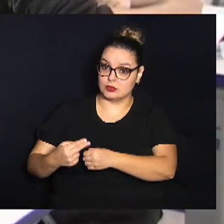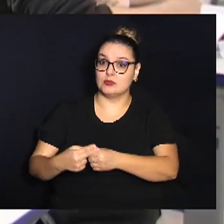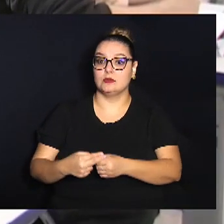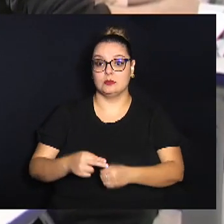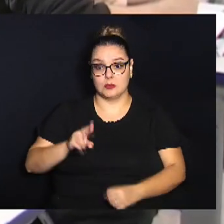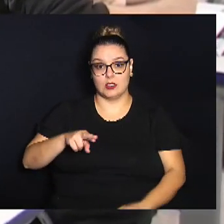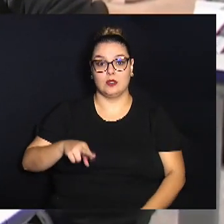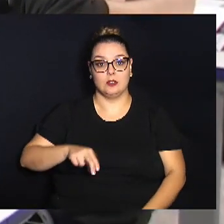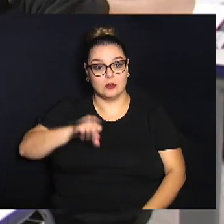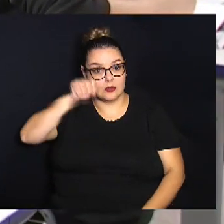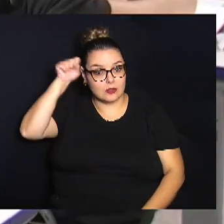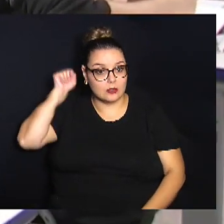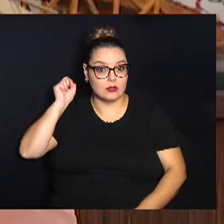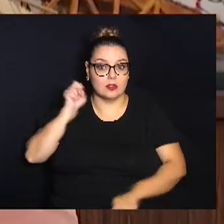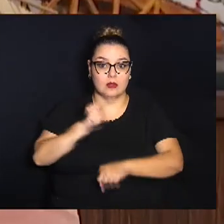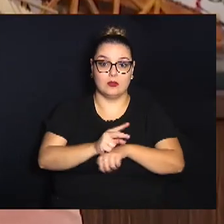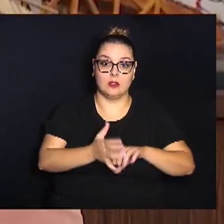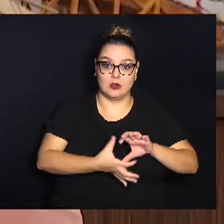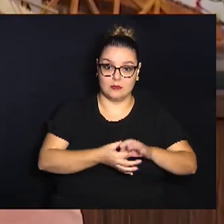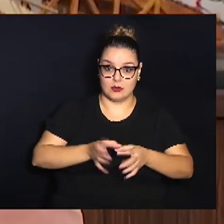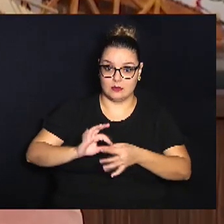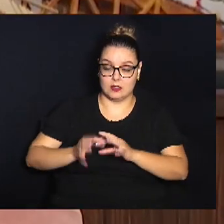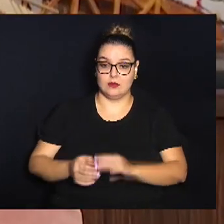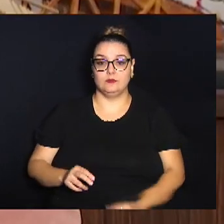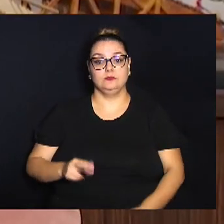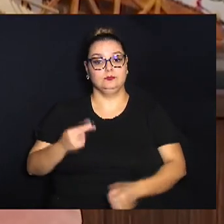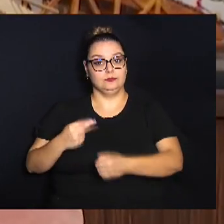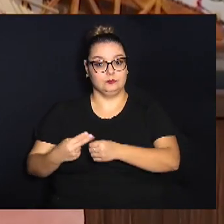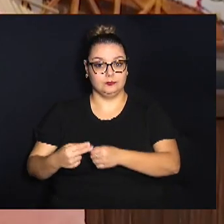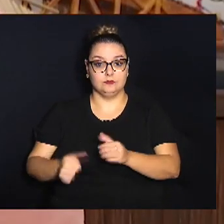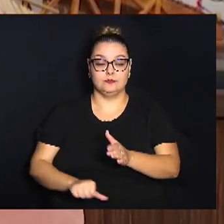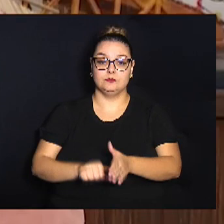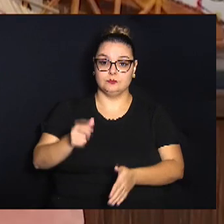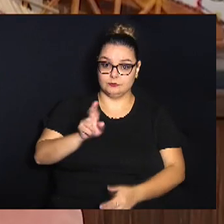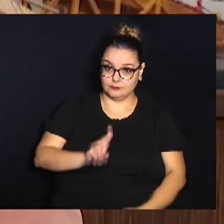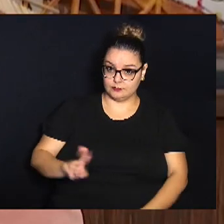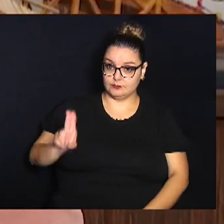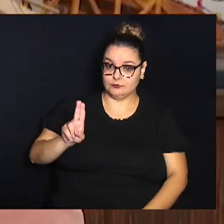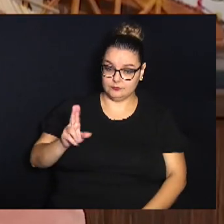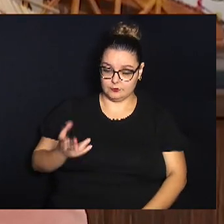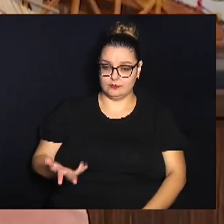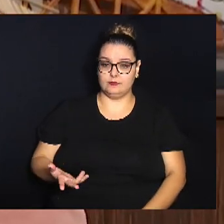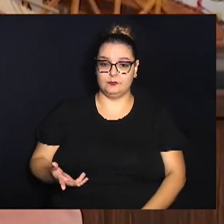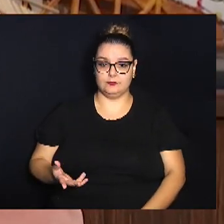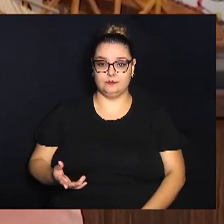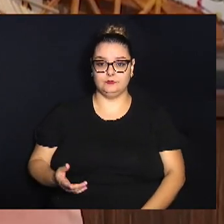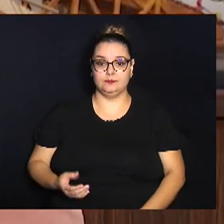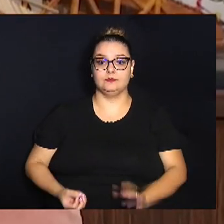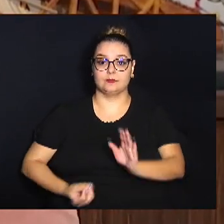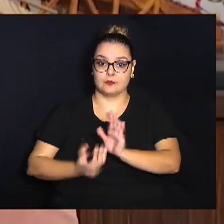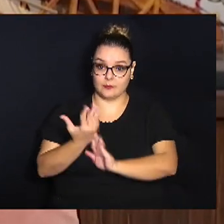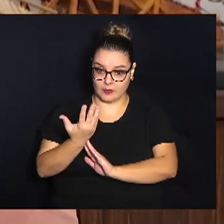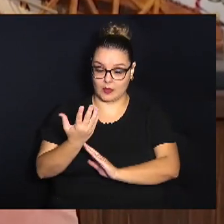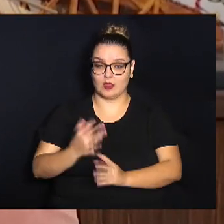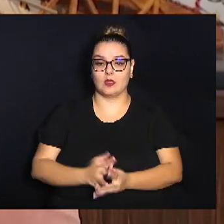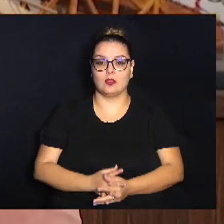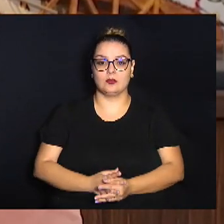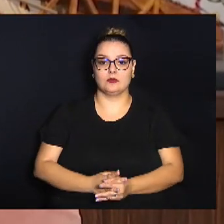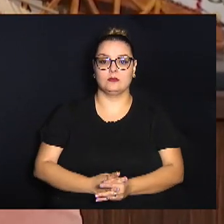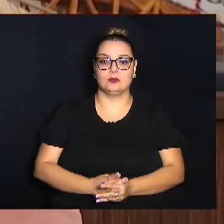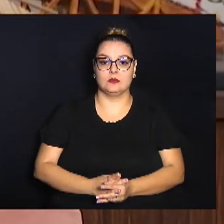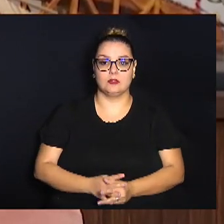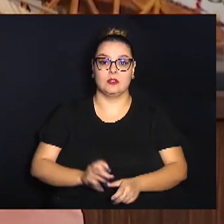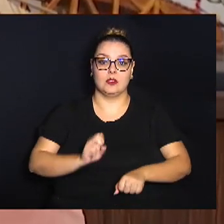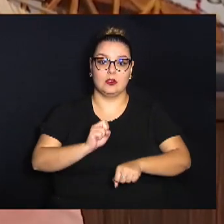do vestibular Vagas Olímpicas. A Unicamp foi a primeira universidade que instituiu essas chamadas